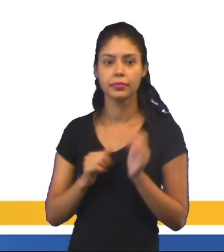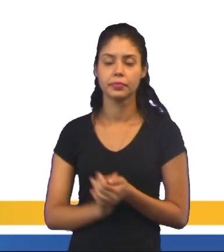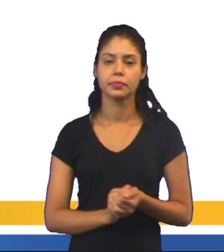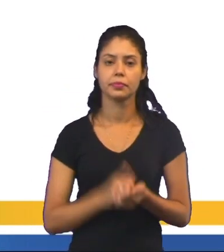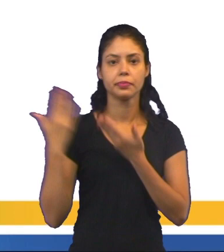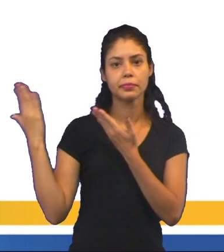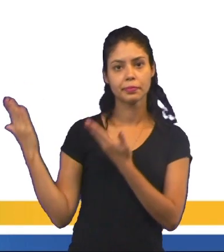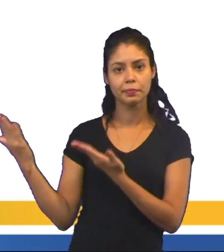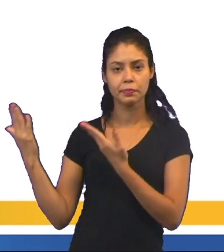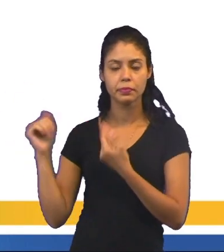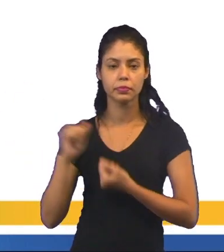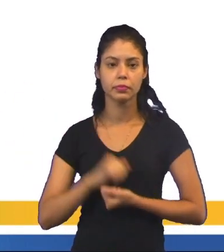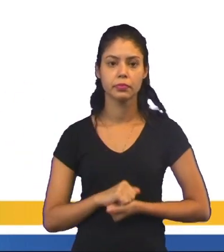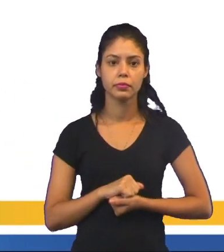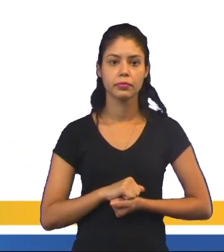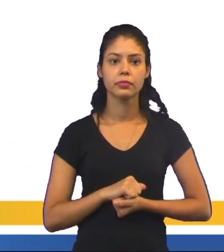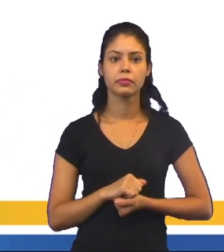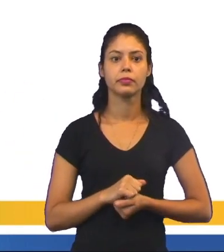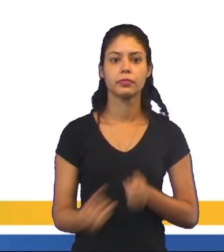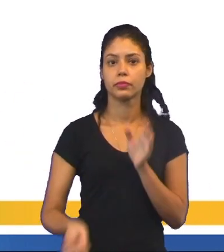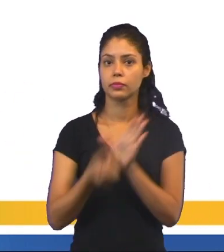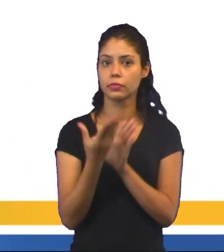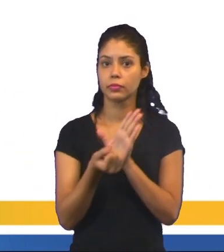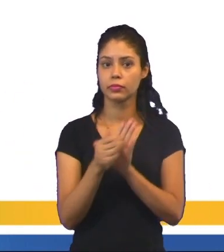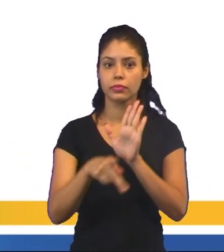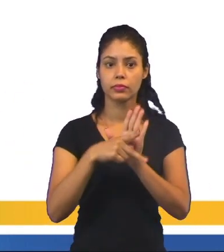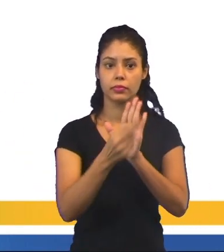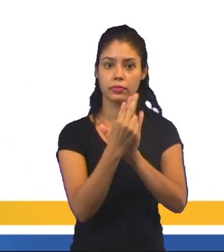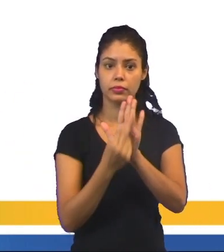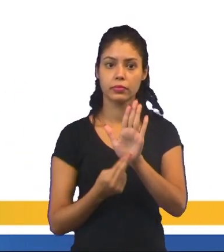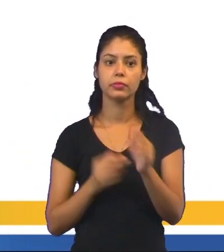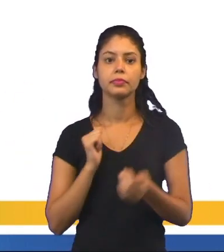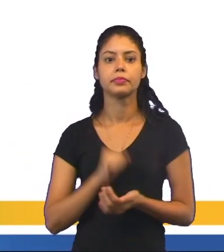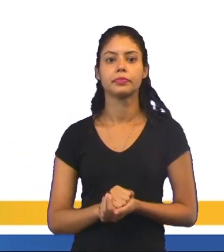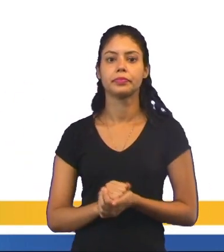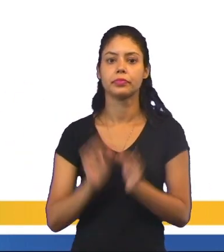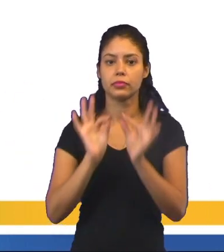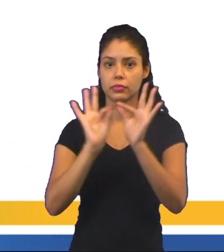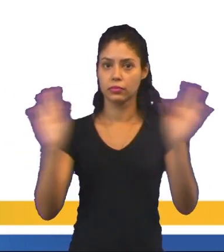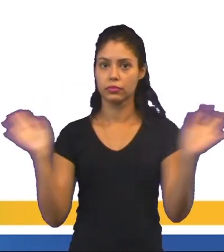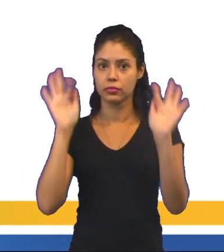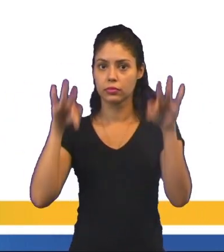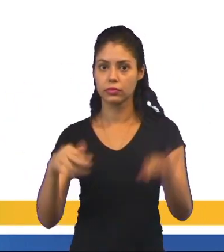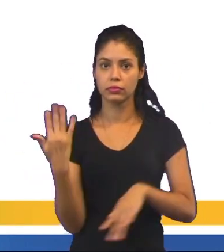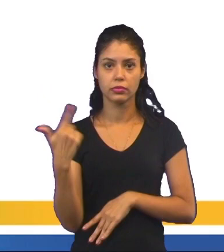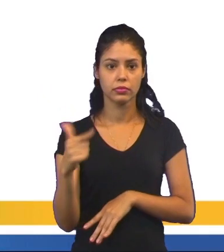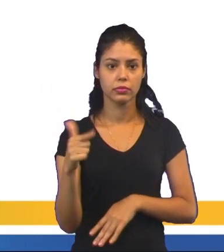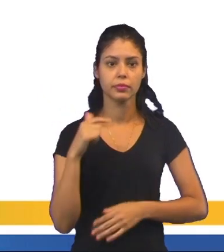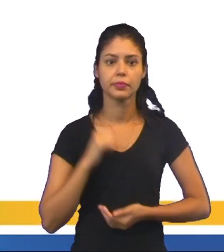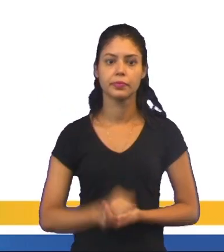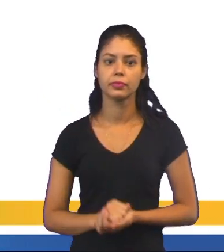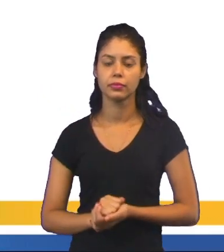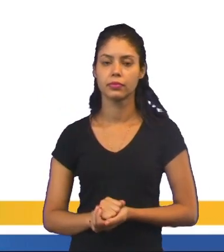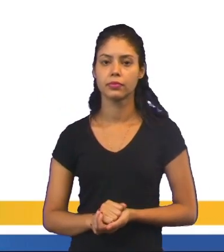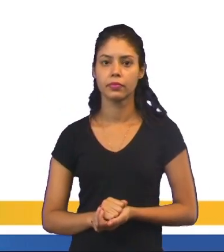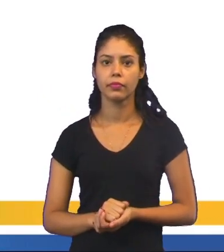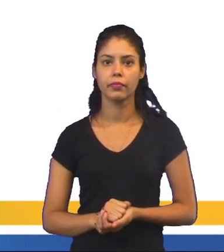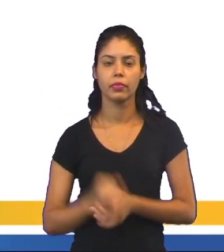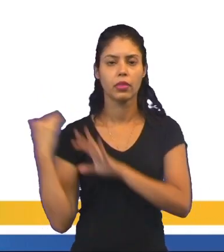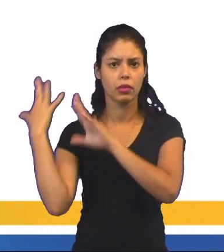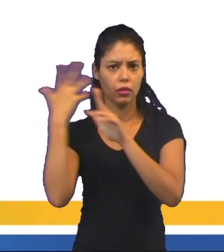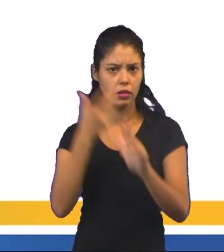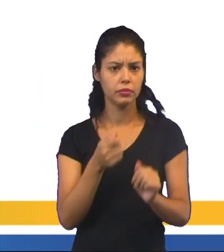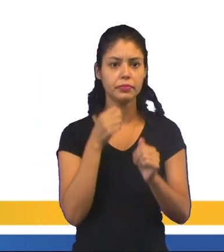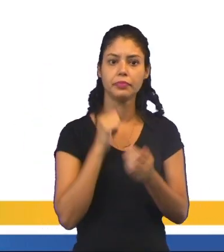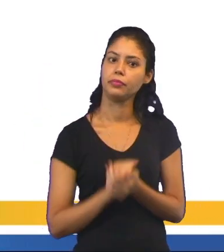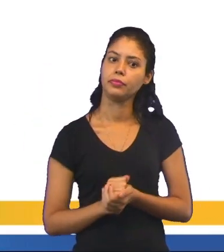olha só as propriedades das retas as retas são linhas infinitas tá nós estamos dando